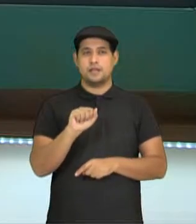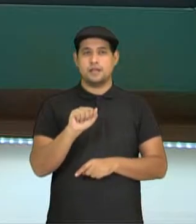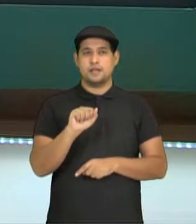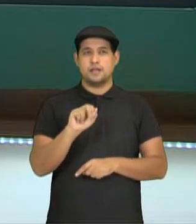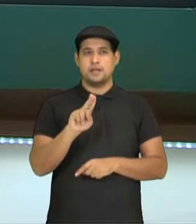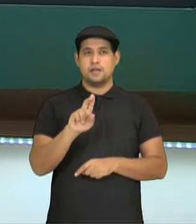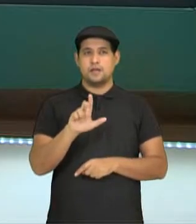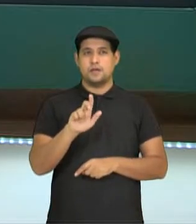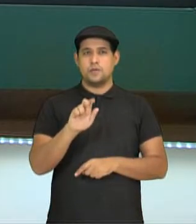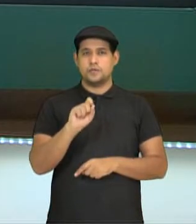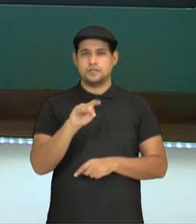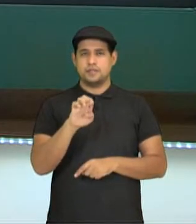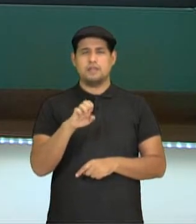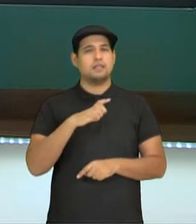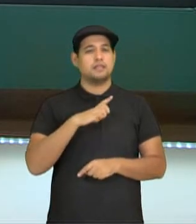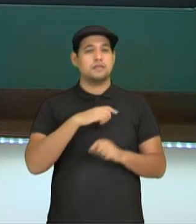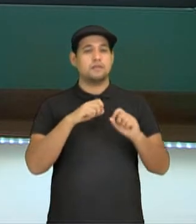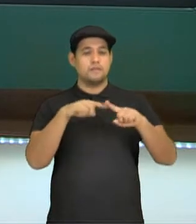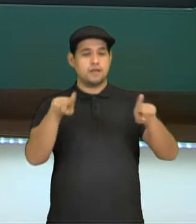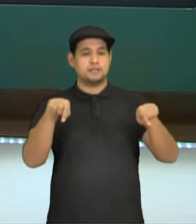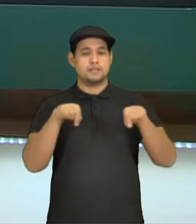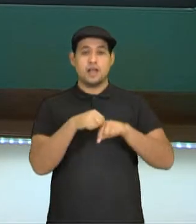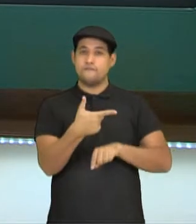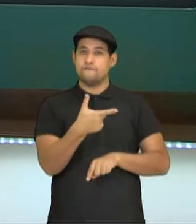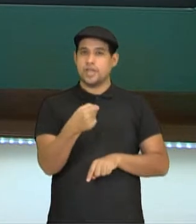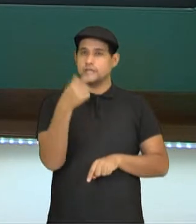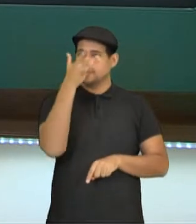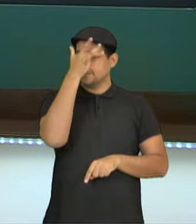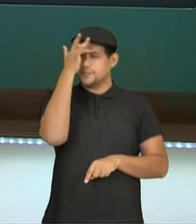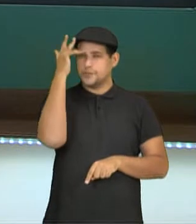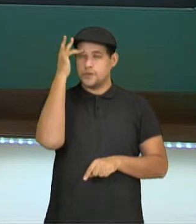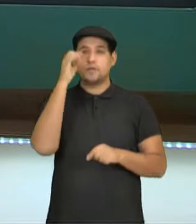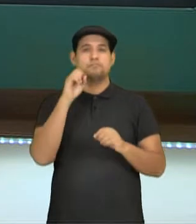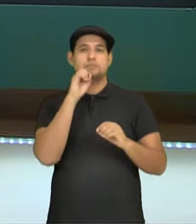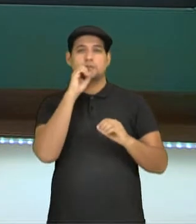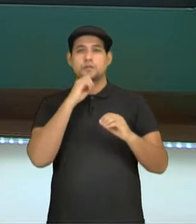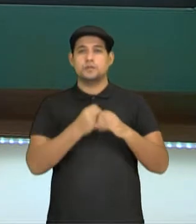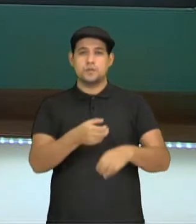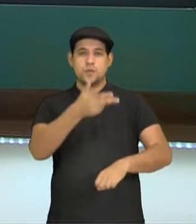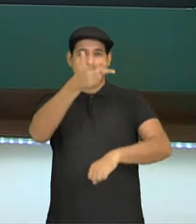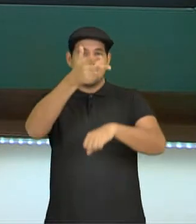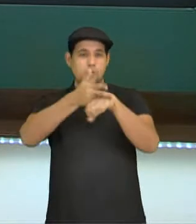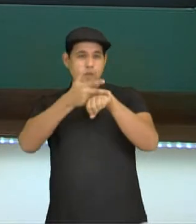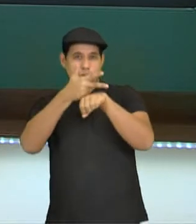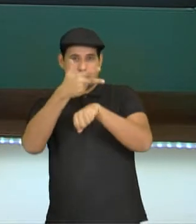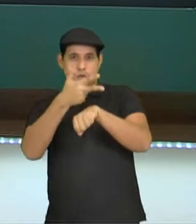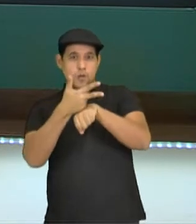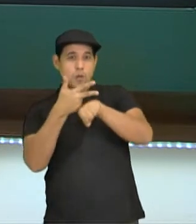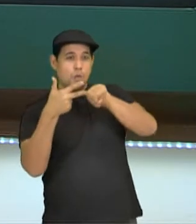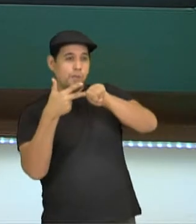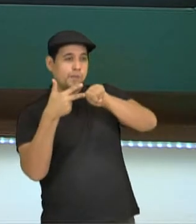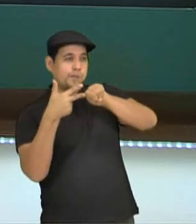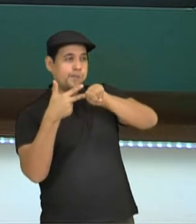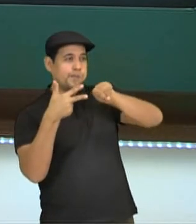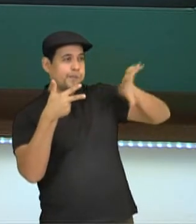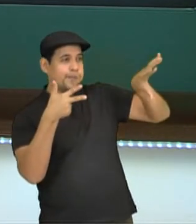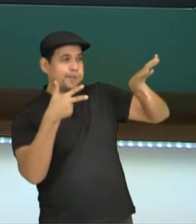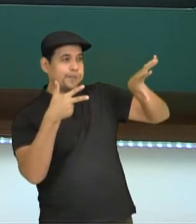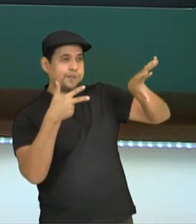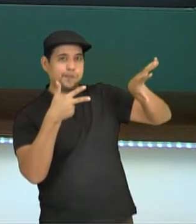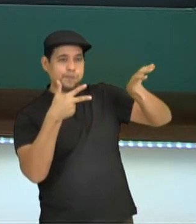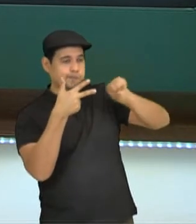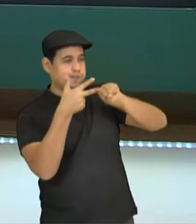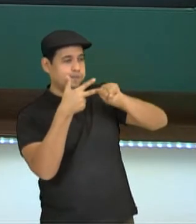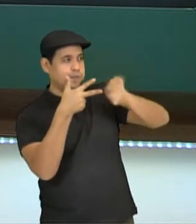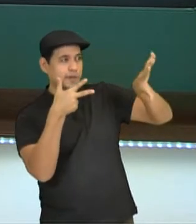numa sala com mais ou menos 20 pessoas, eles projetaram alguns filmes, interessantes. Um